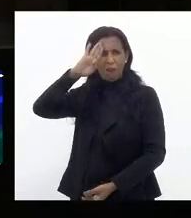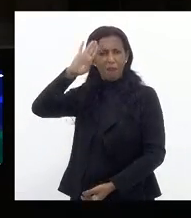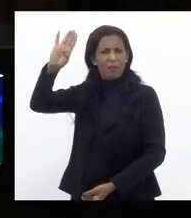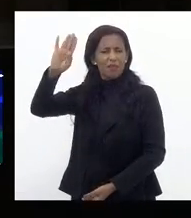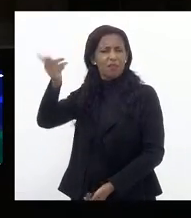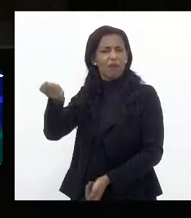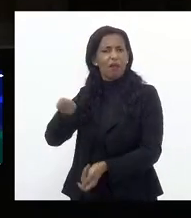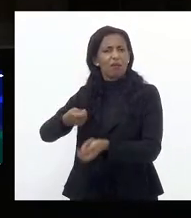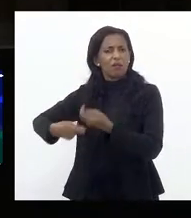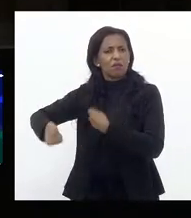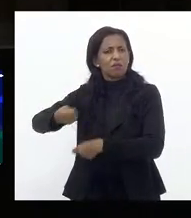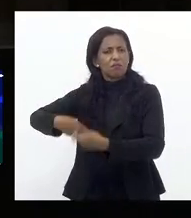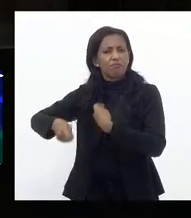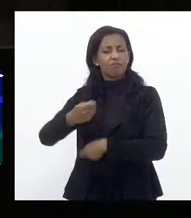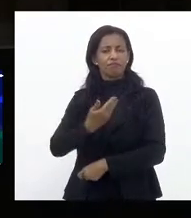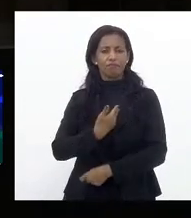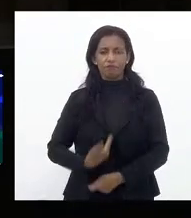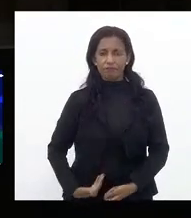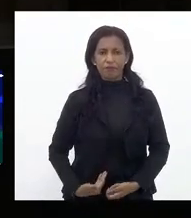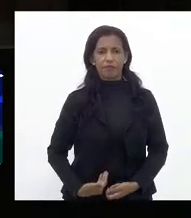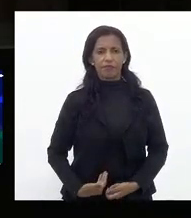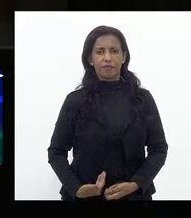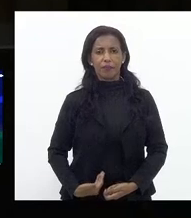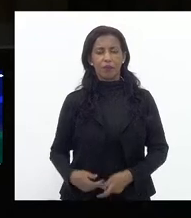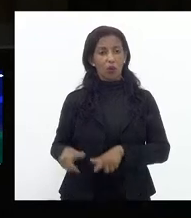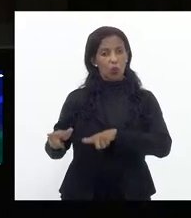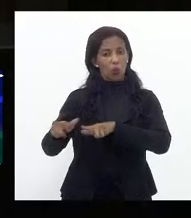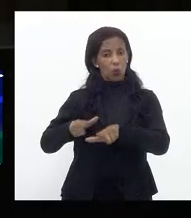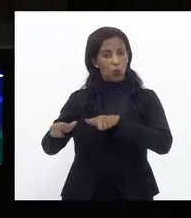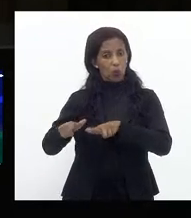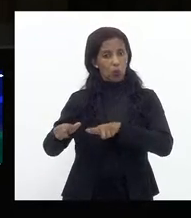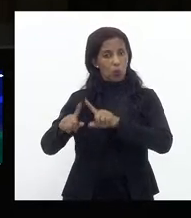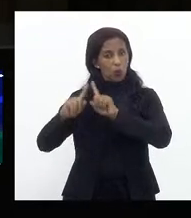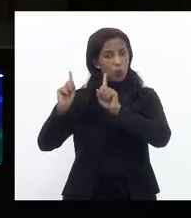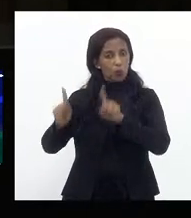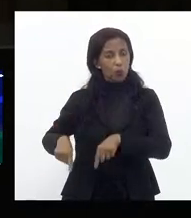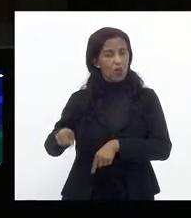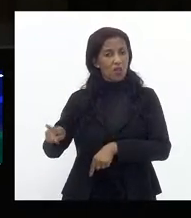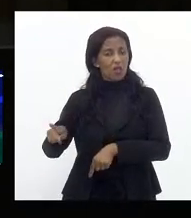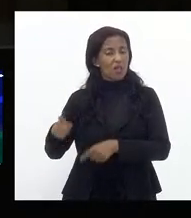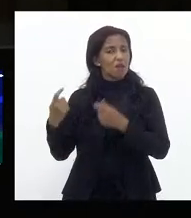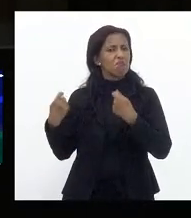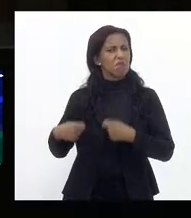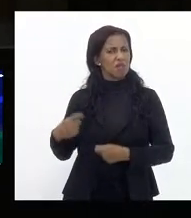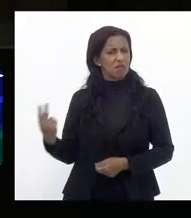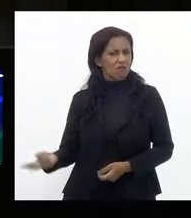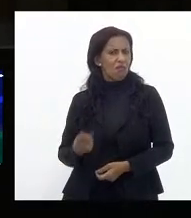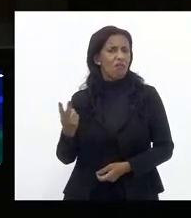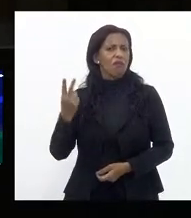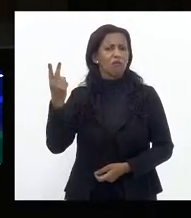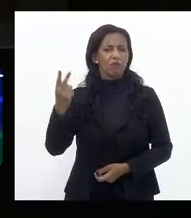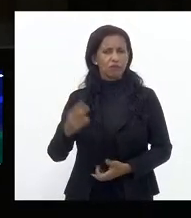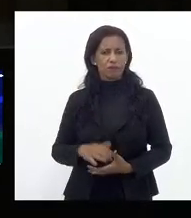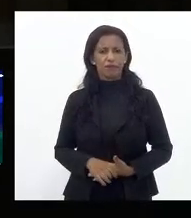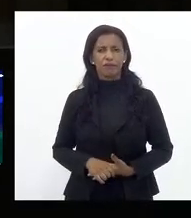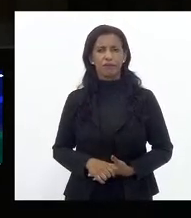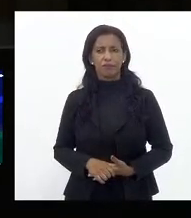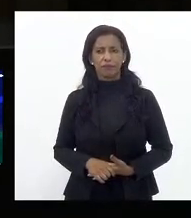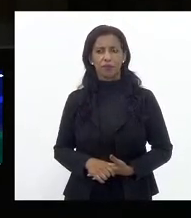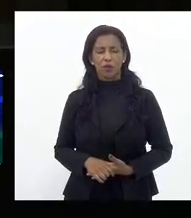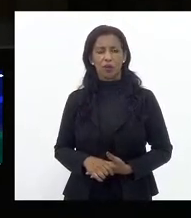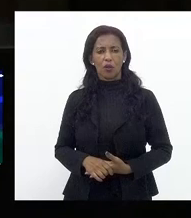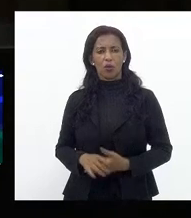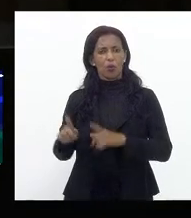administração pública. O servidor público, ele merece ser valorizado. O